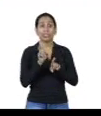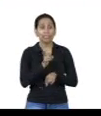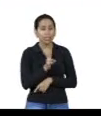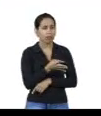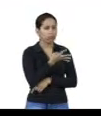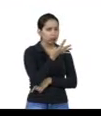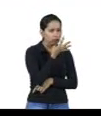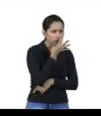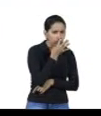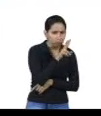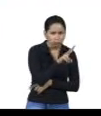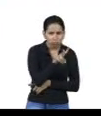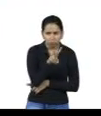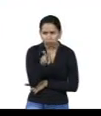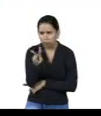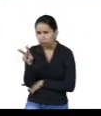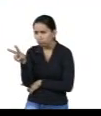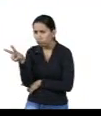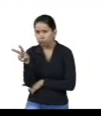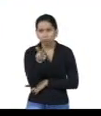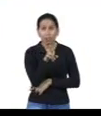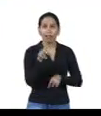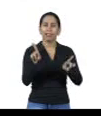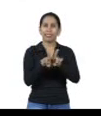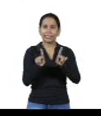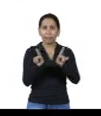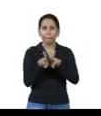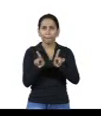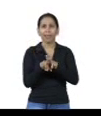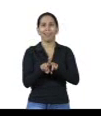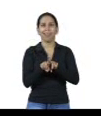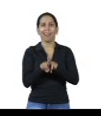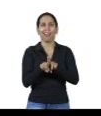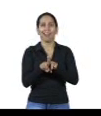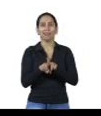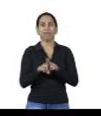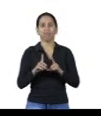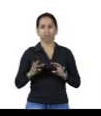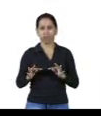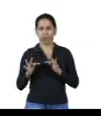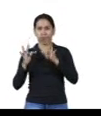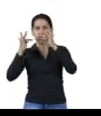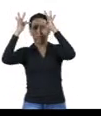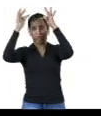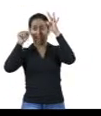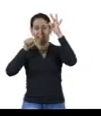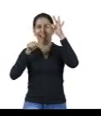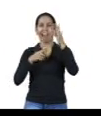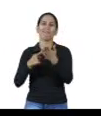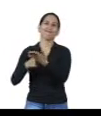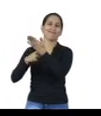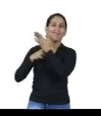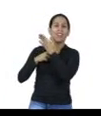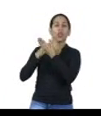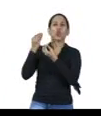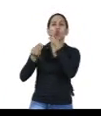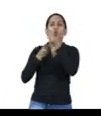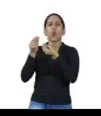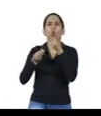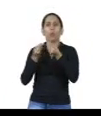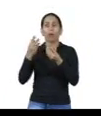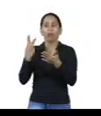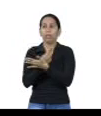de segurança requerida, e o dispositivo eletrônico de monitoramento e segurança do equipamento deverá paralisar os